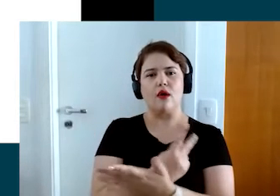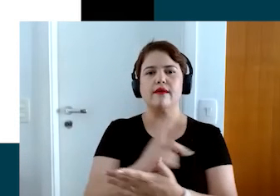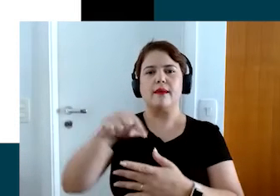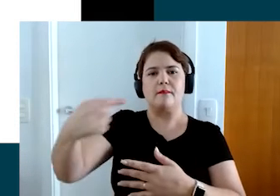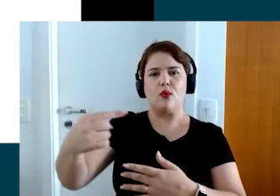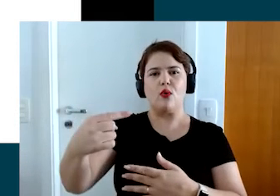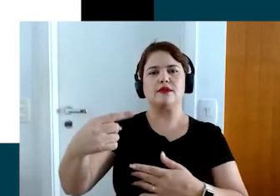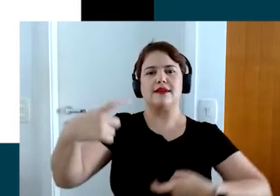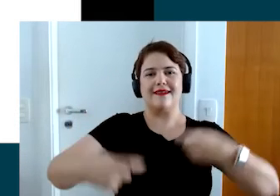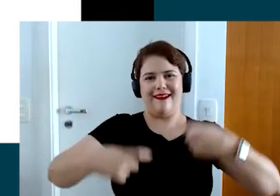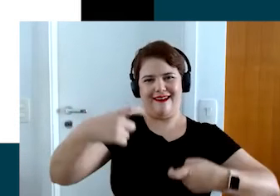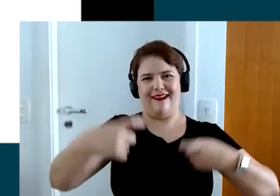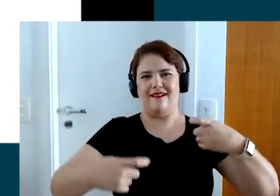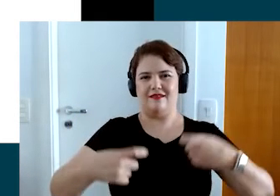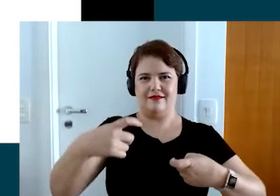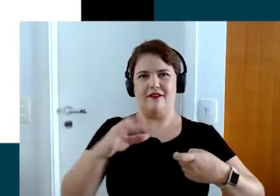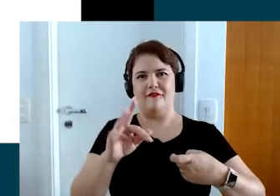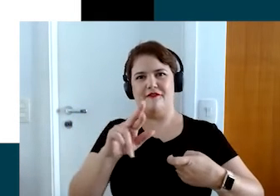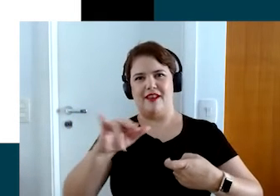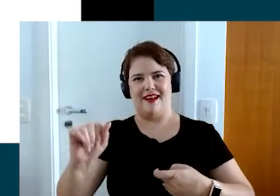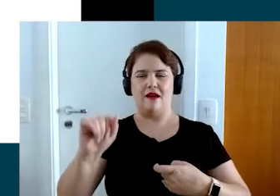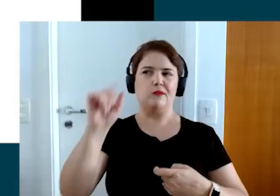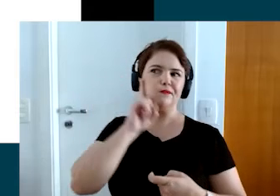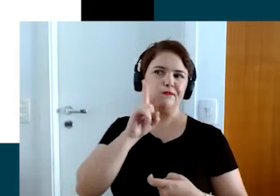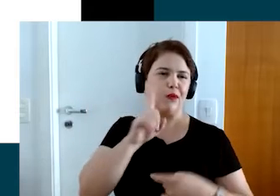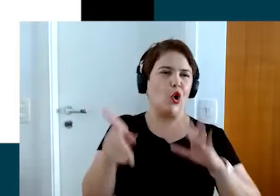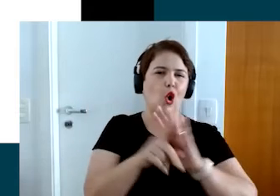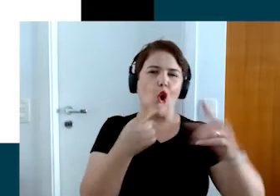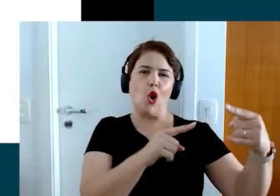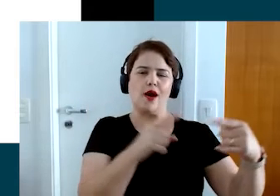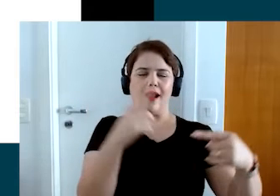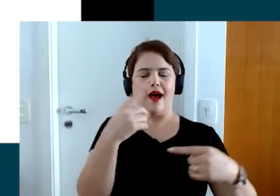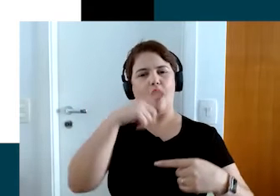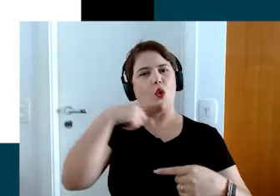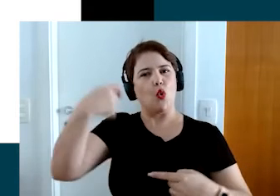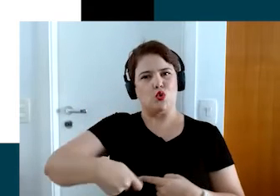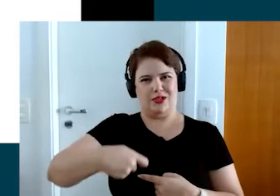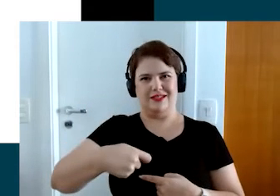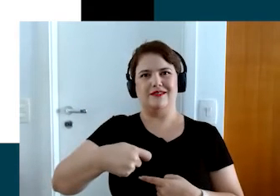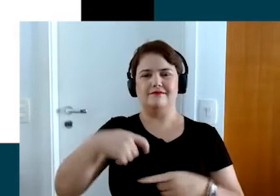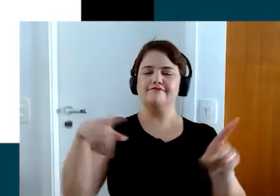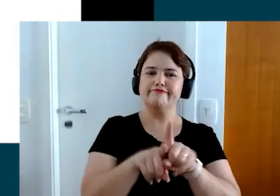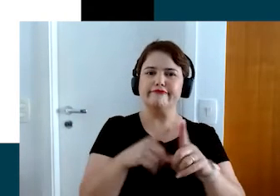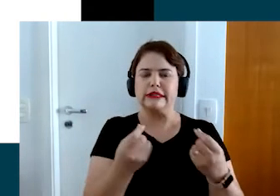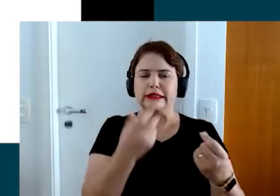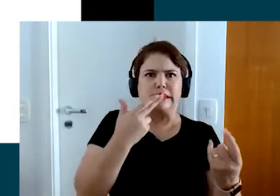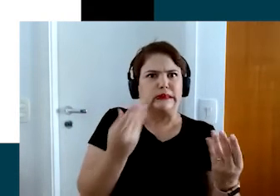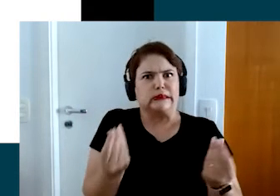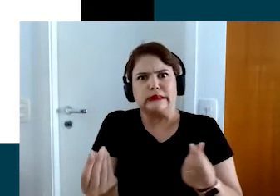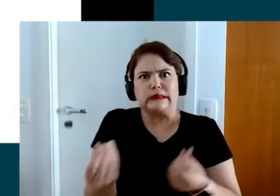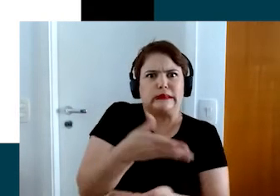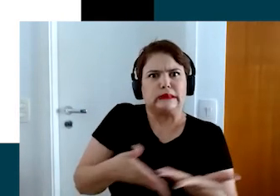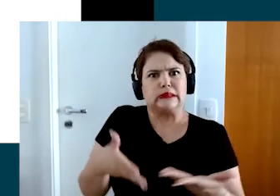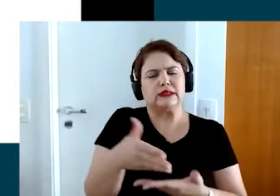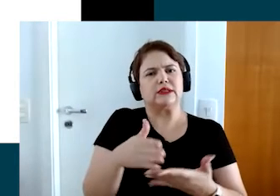uma denominação de mundo, que acho que todo mundo já deve ter ouvido falar ou conhece, que é o mundo VUCA, né? E o mundo